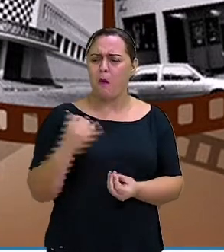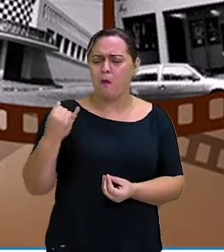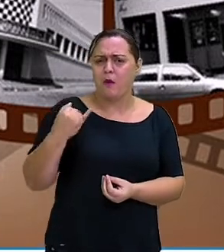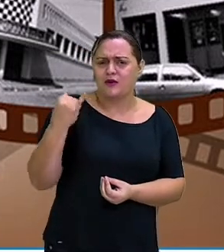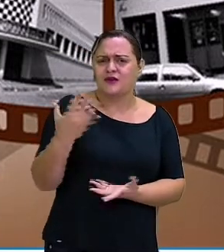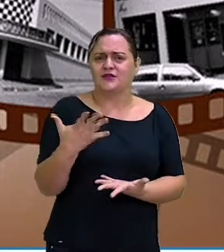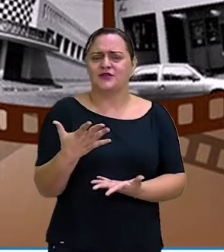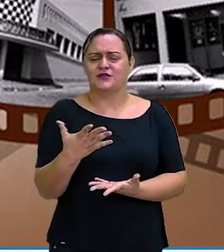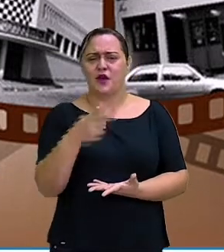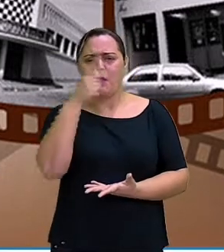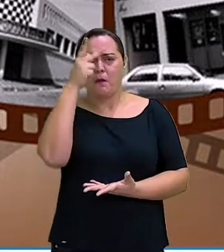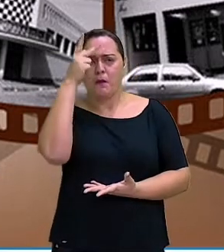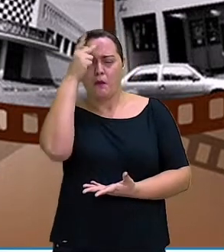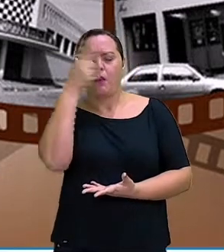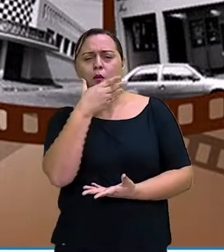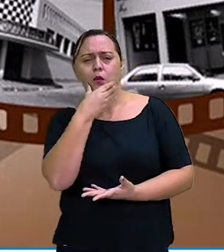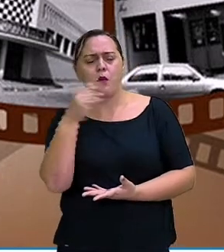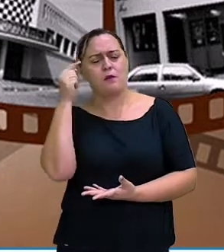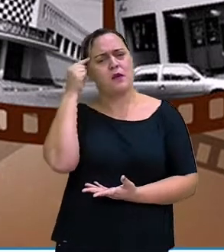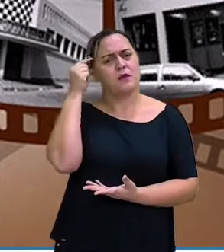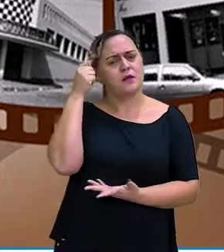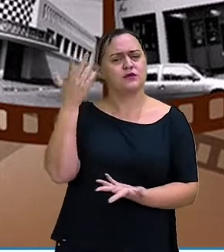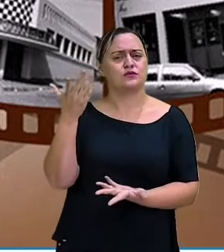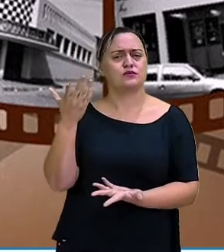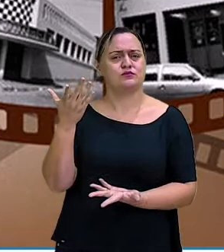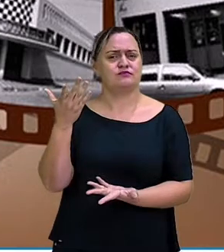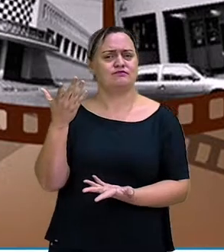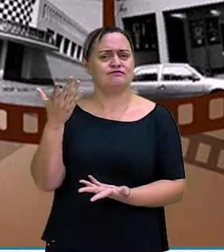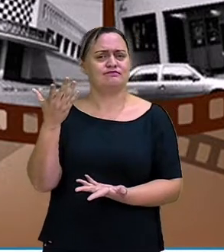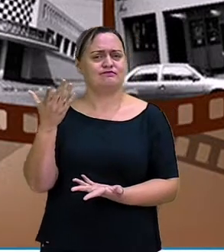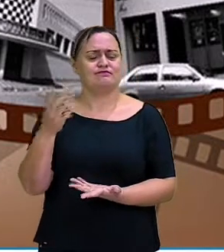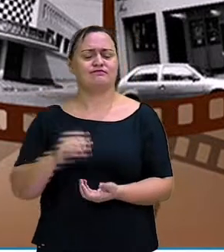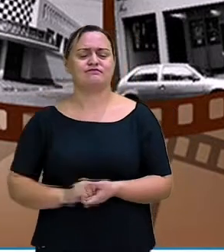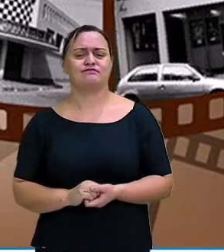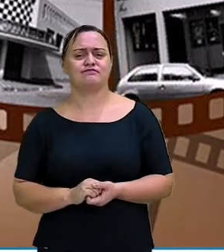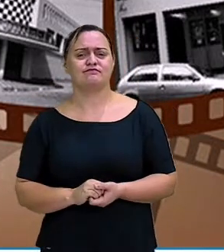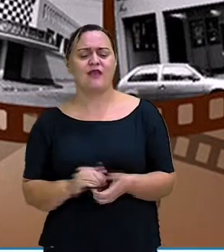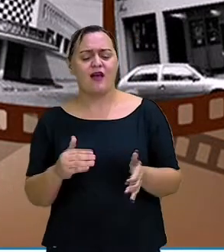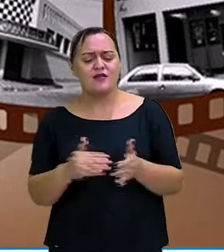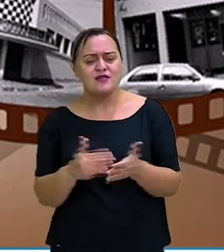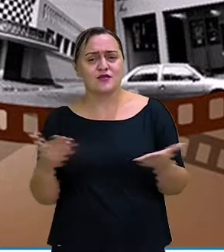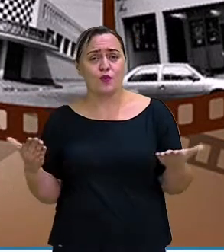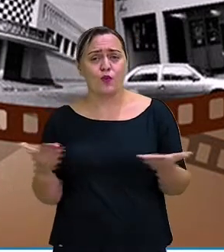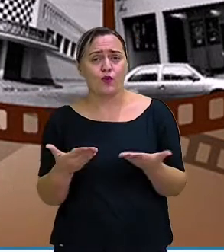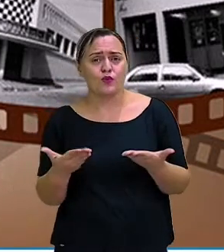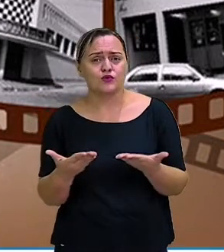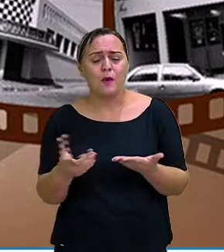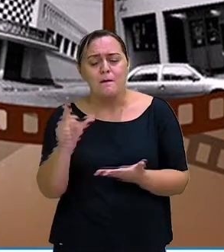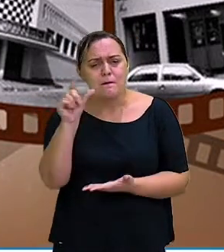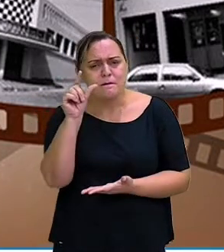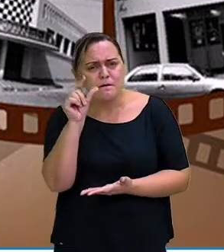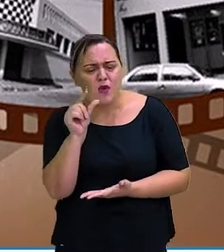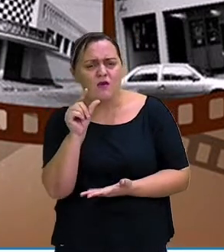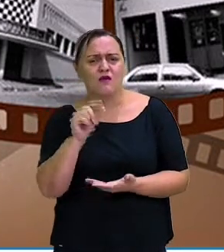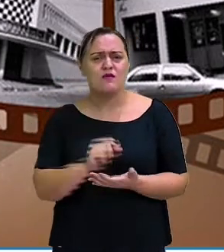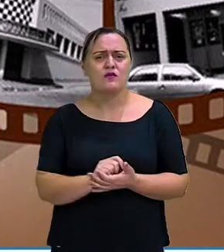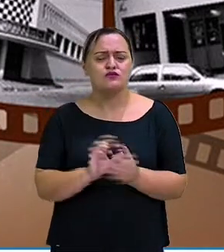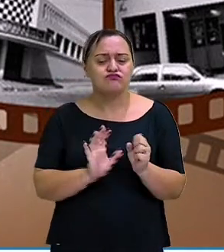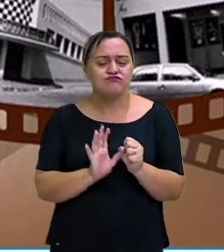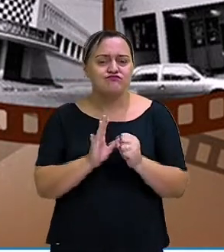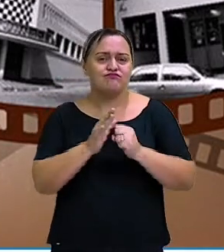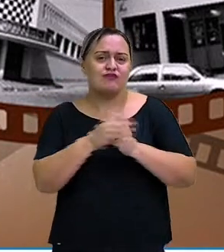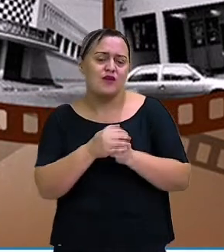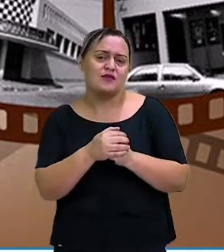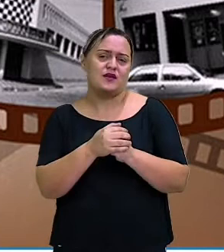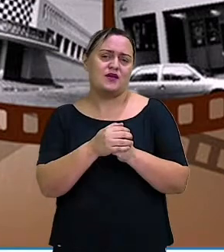Pouca coisa da produção no período foi preservada, até mesmo porque os cineastas não tinham noção de estar criando algo